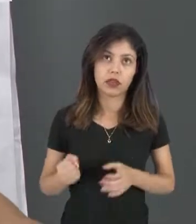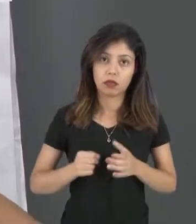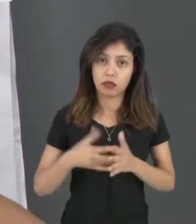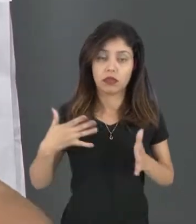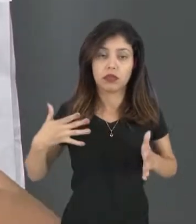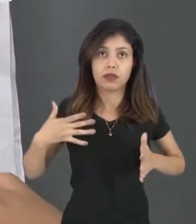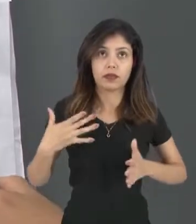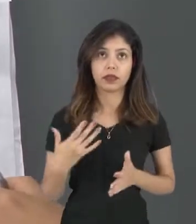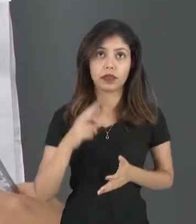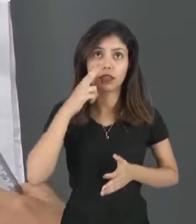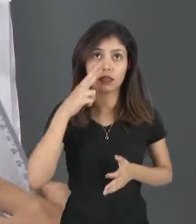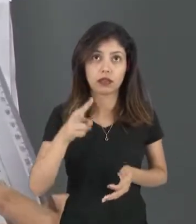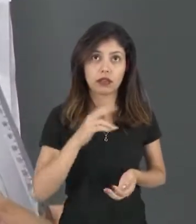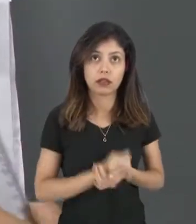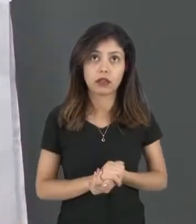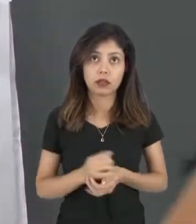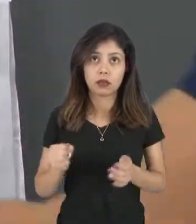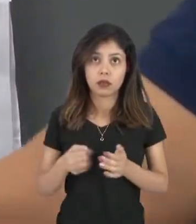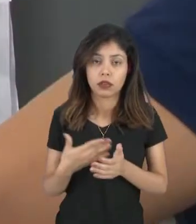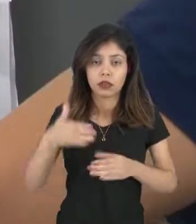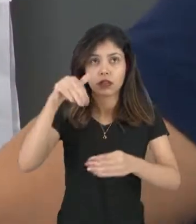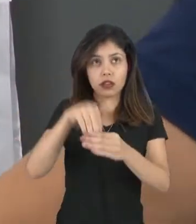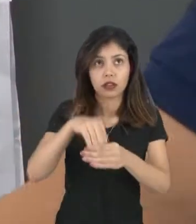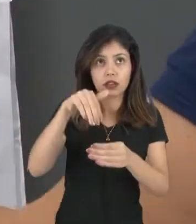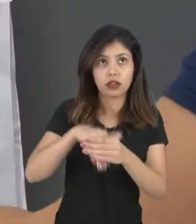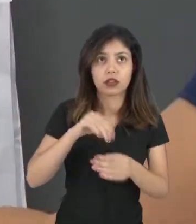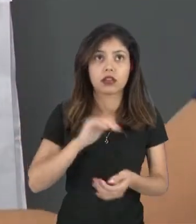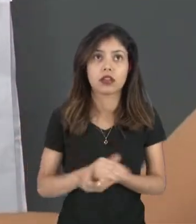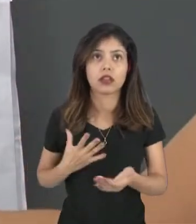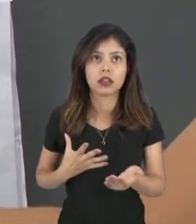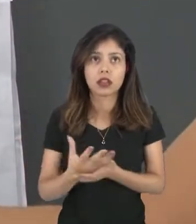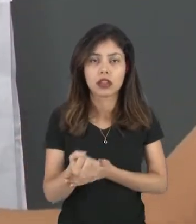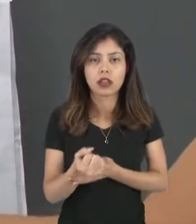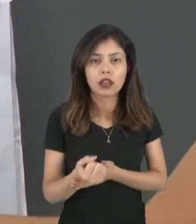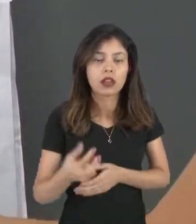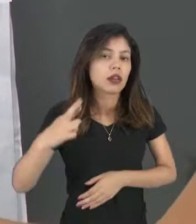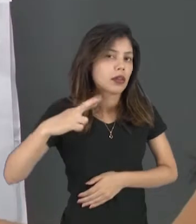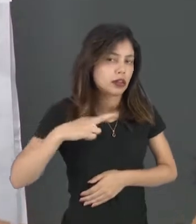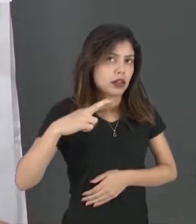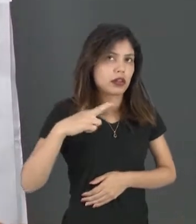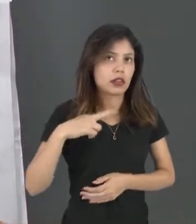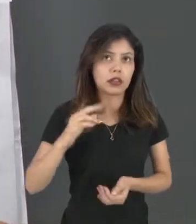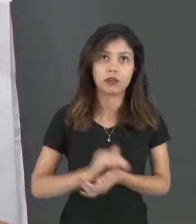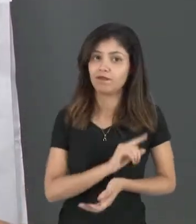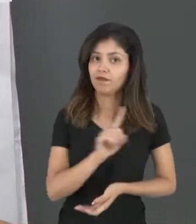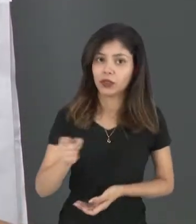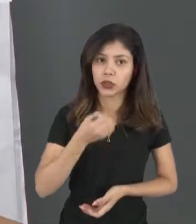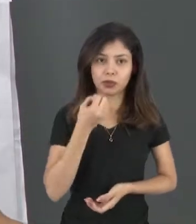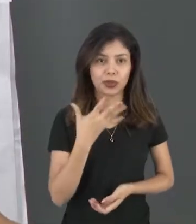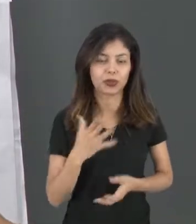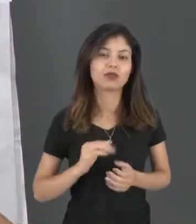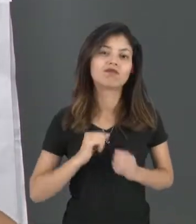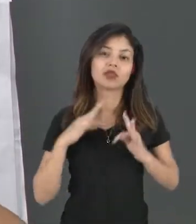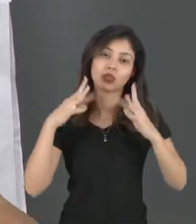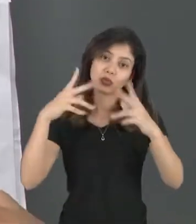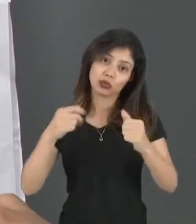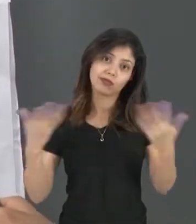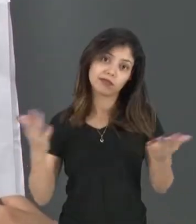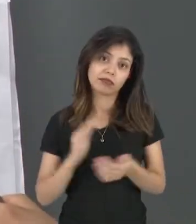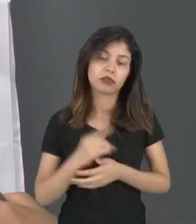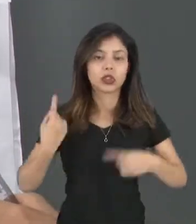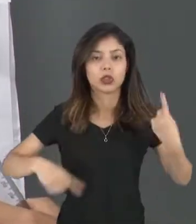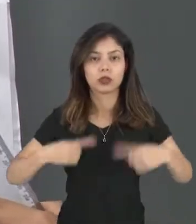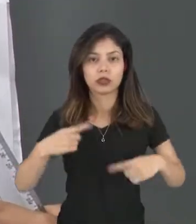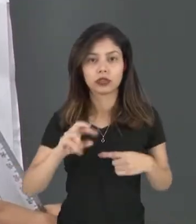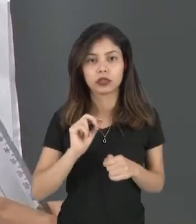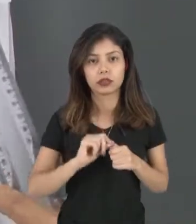vezes, vê-se tanto eleitores quanto candidatos em busca de interesses particulares e não no bem comum. Os políticos fazem